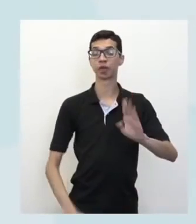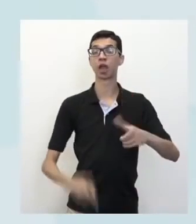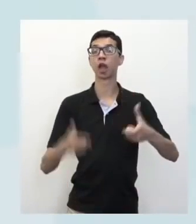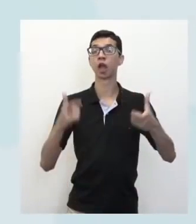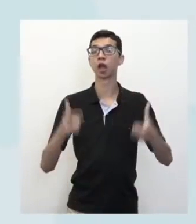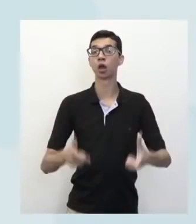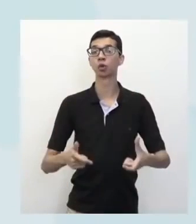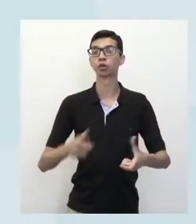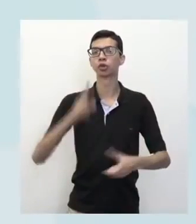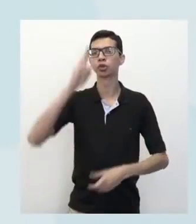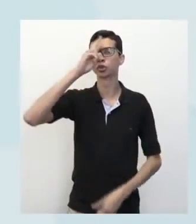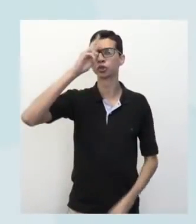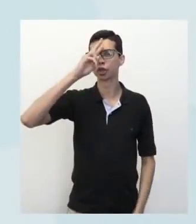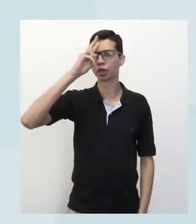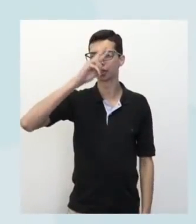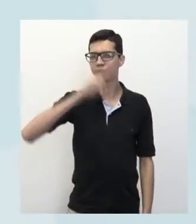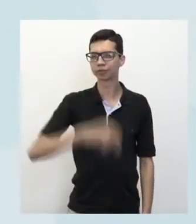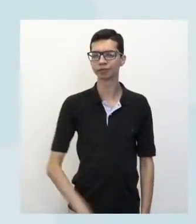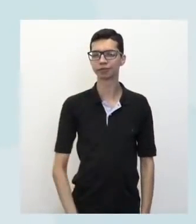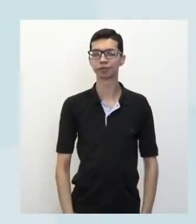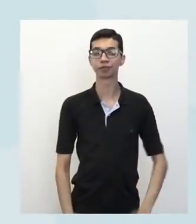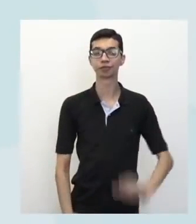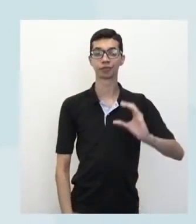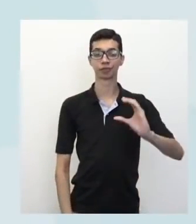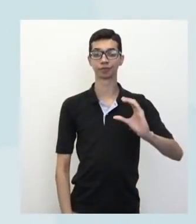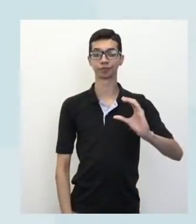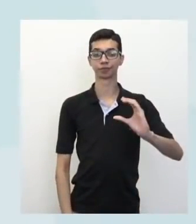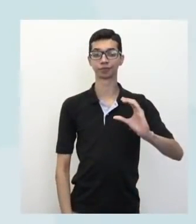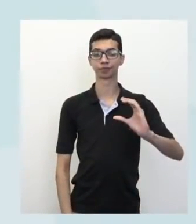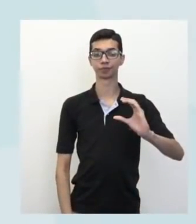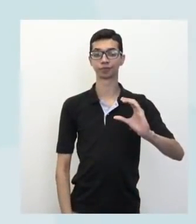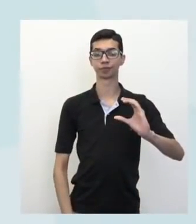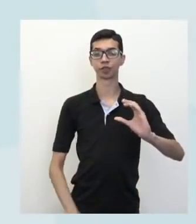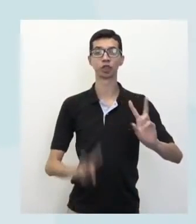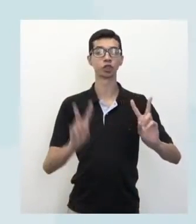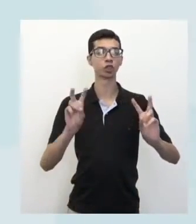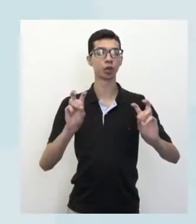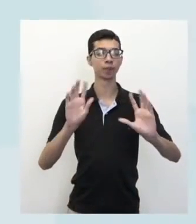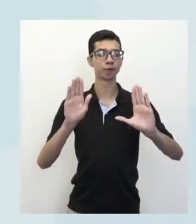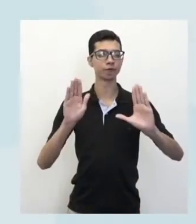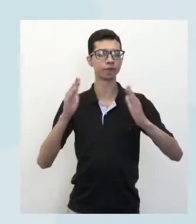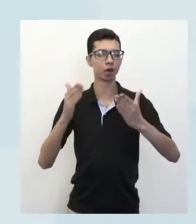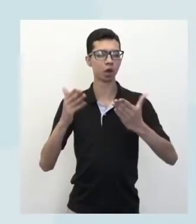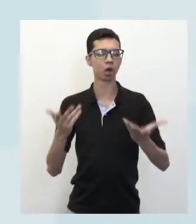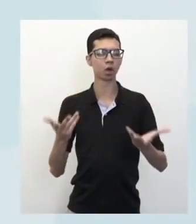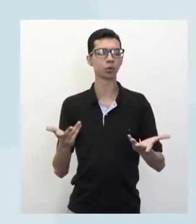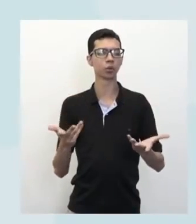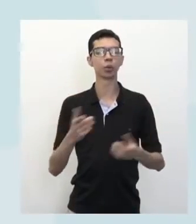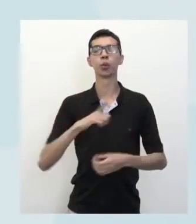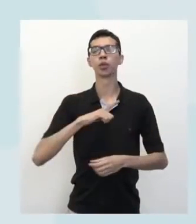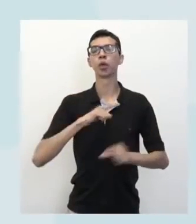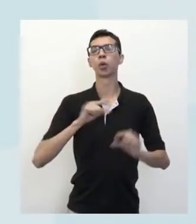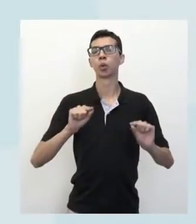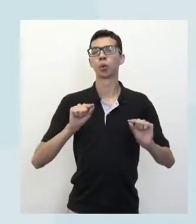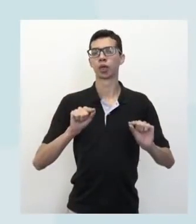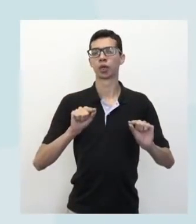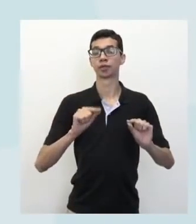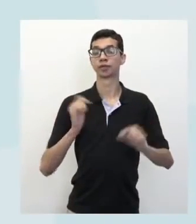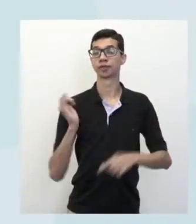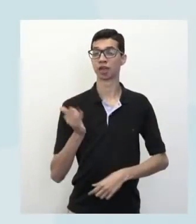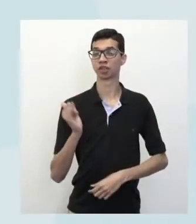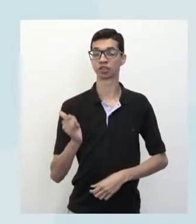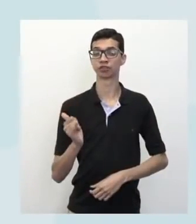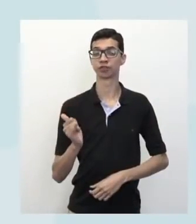acontece a história? E letra C, quanto ao foco narrativo, temos narrador observador, narrador personagem ou